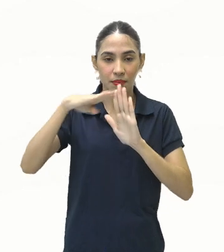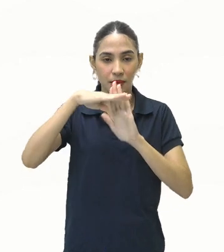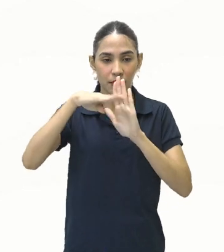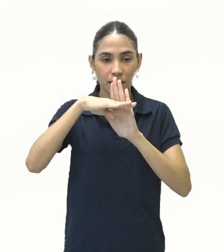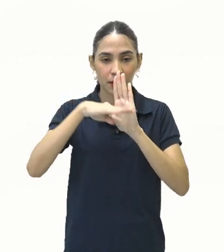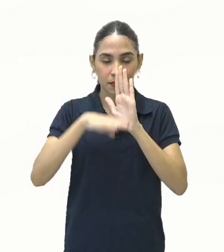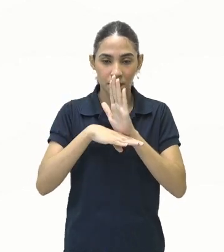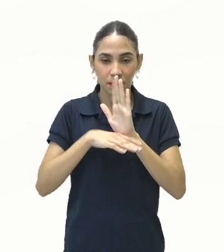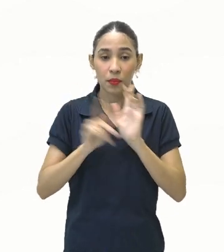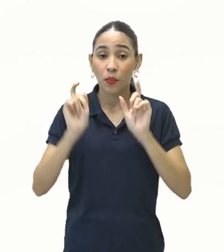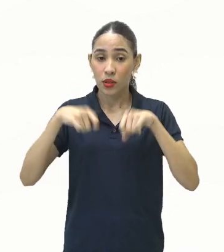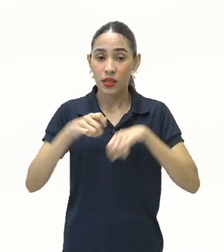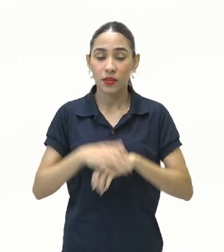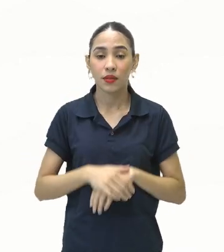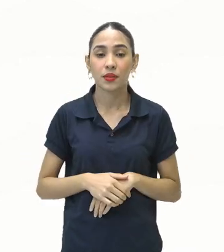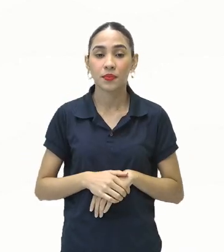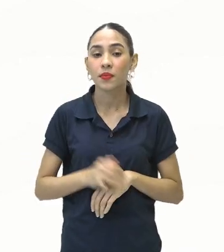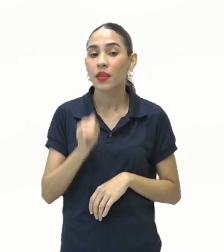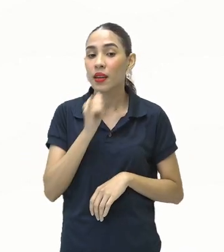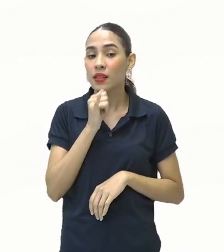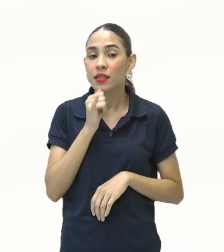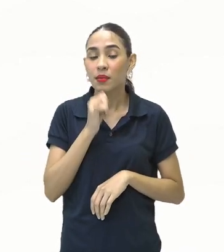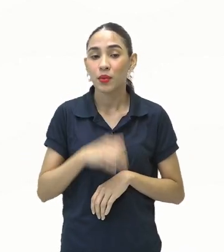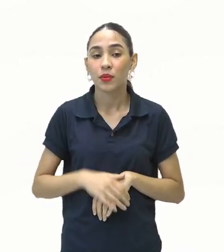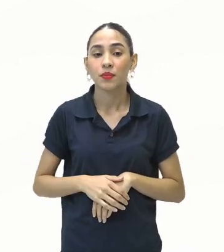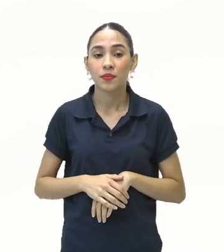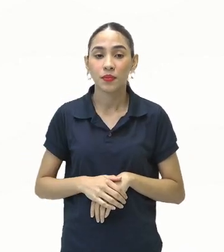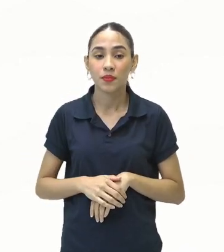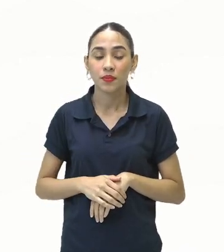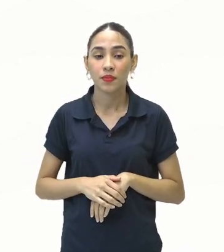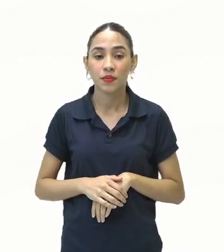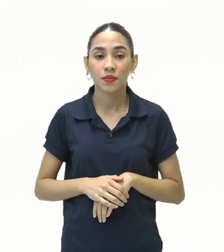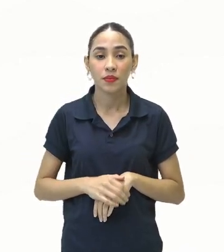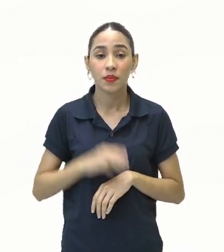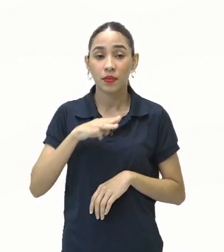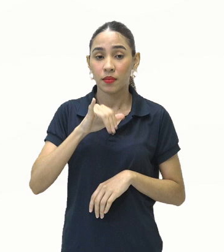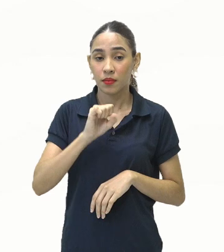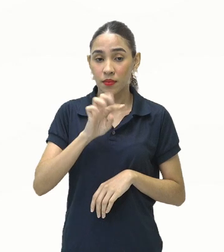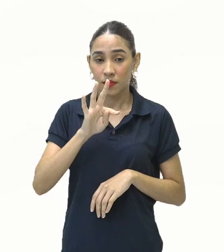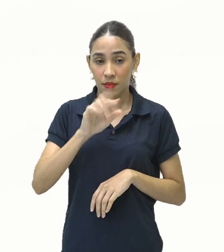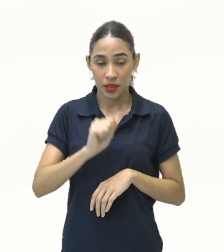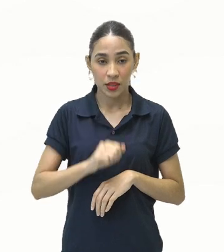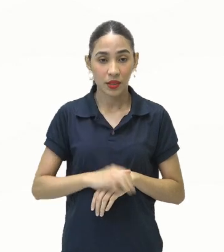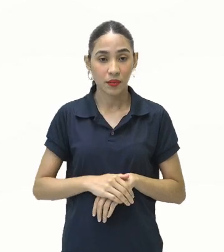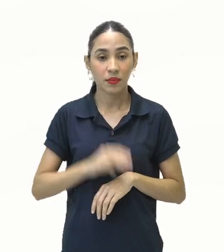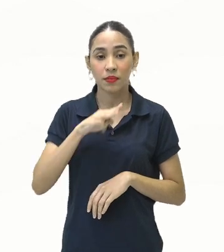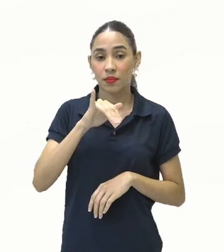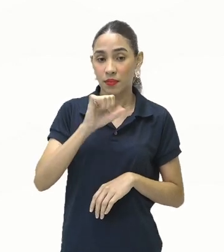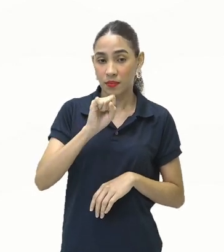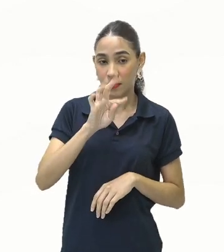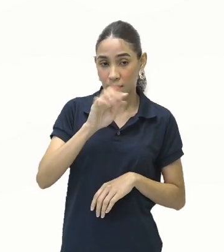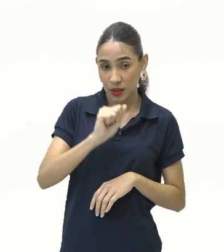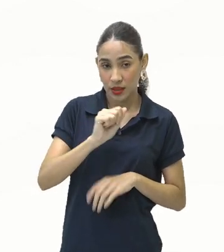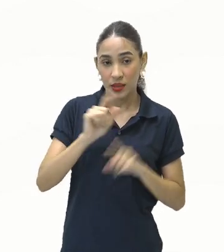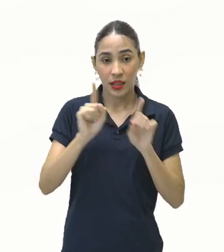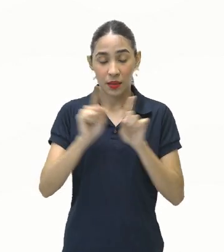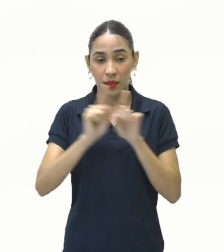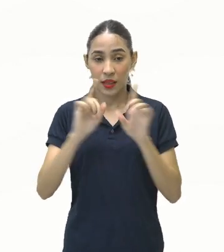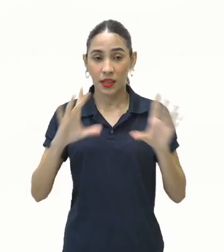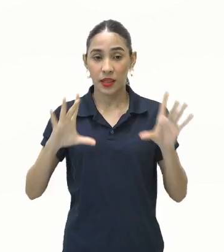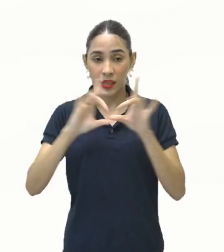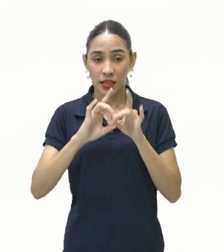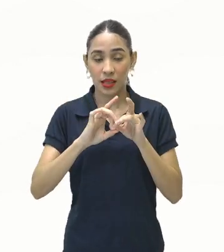classificações possíveis. No caso, a gente vai chamar aqui de mista, né? Mista, ela tem